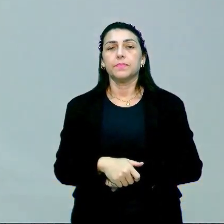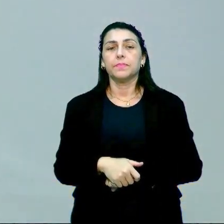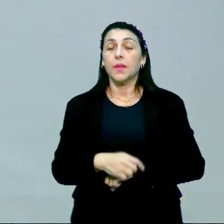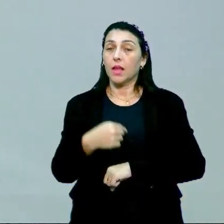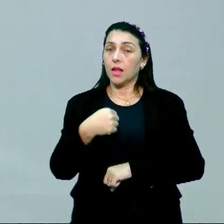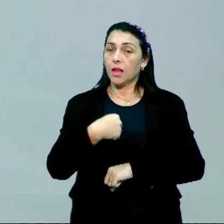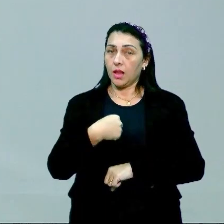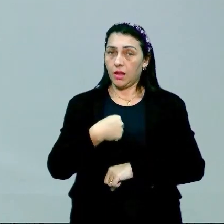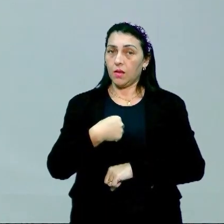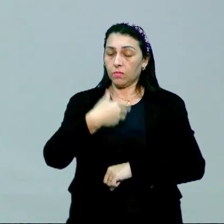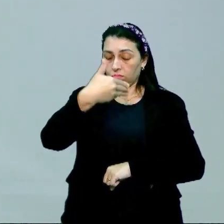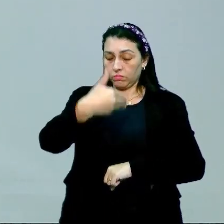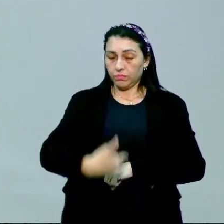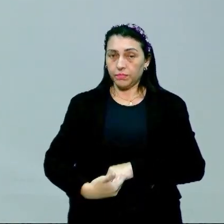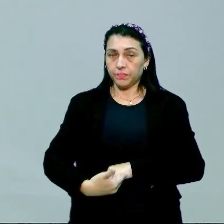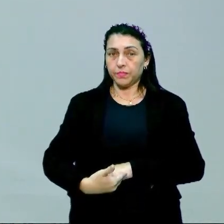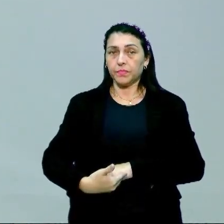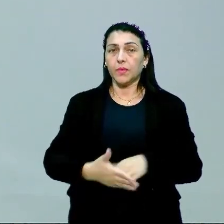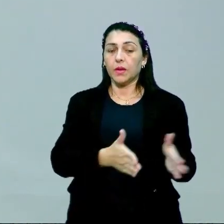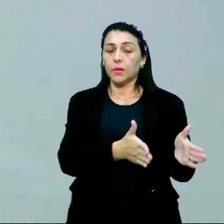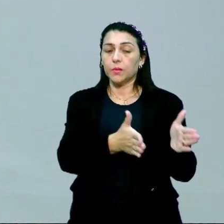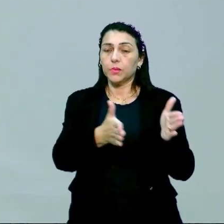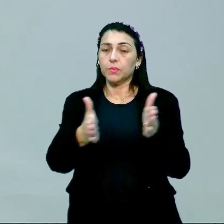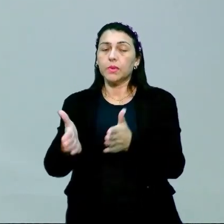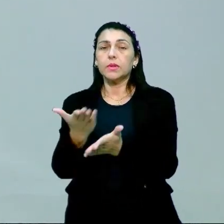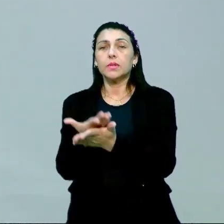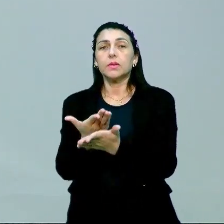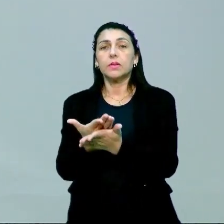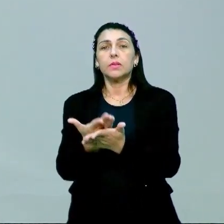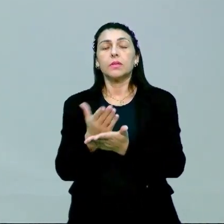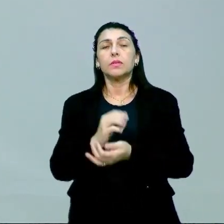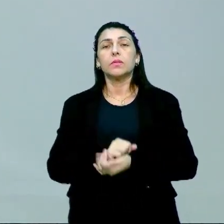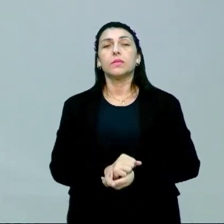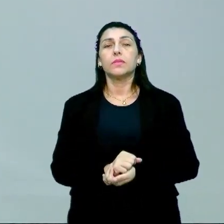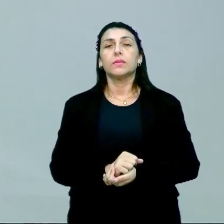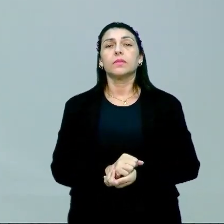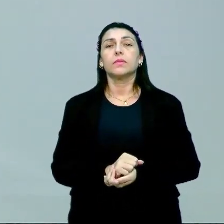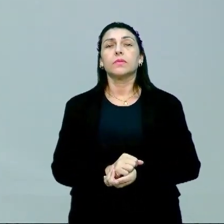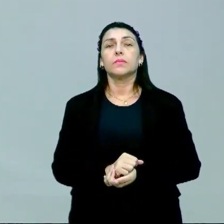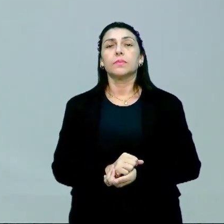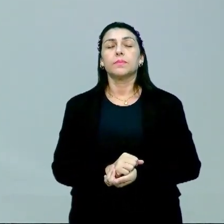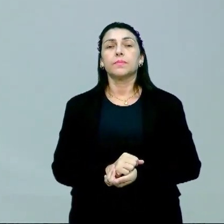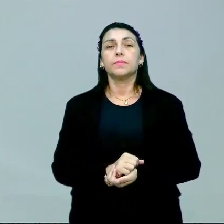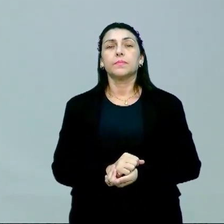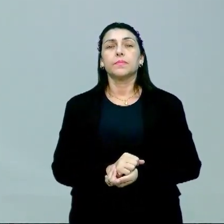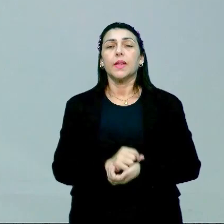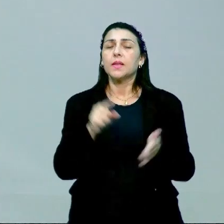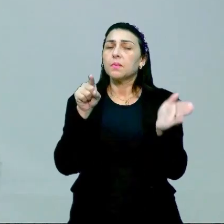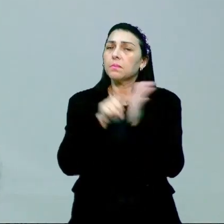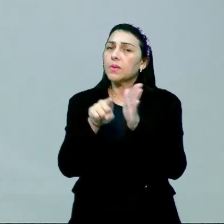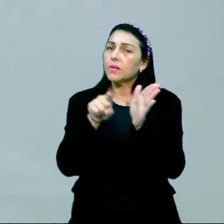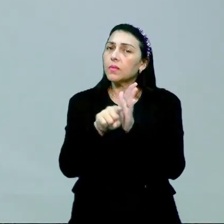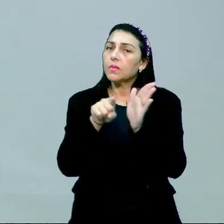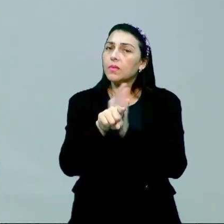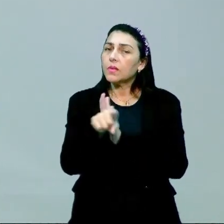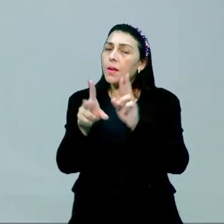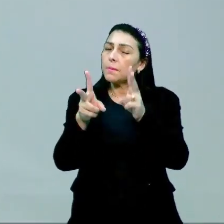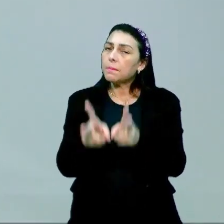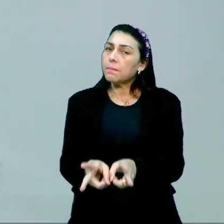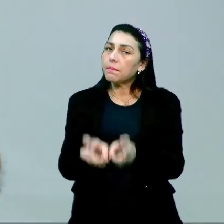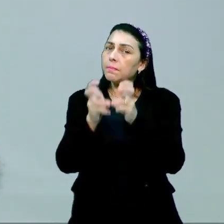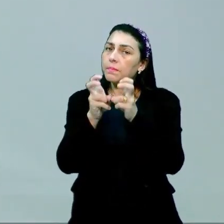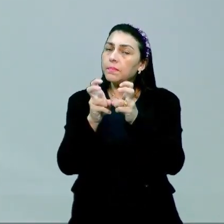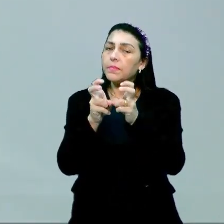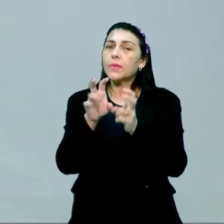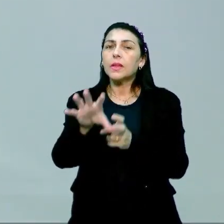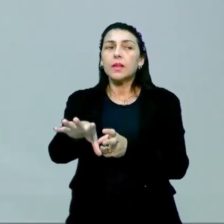Eu estou tratando, ao longo dessas aulas, estou tratando das questões. Se vocês